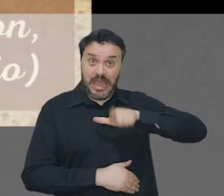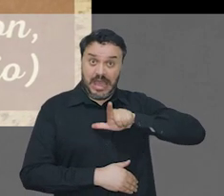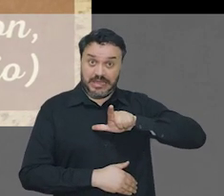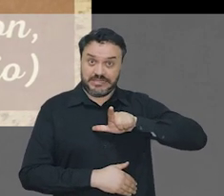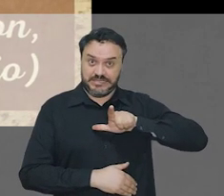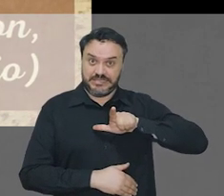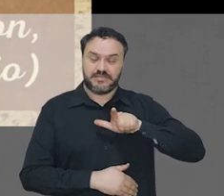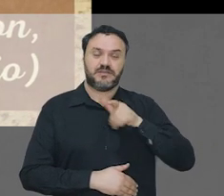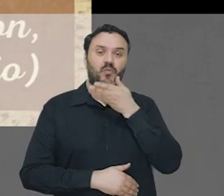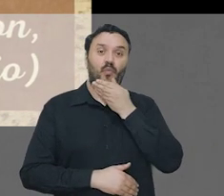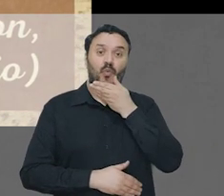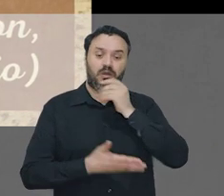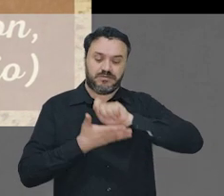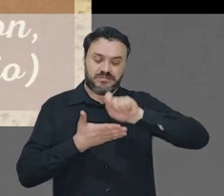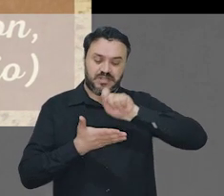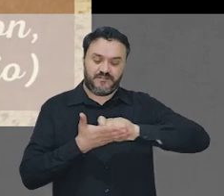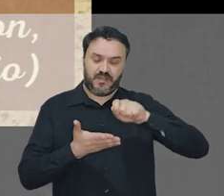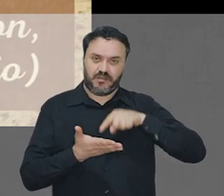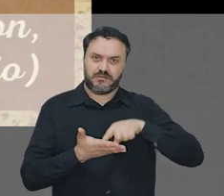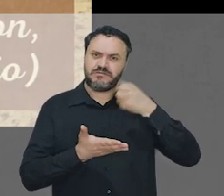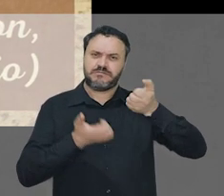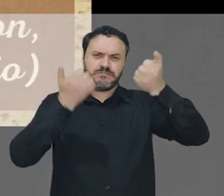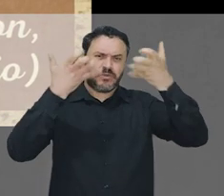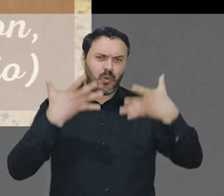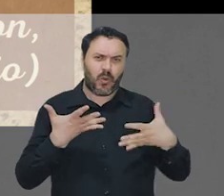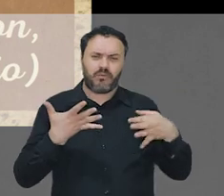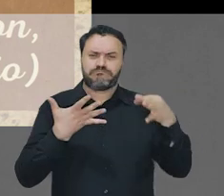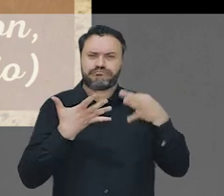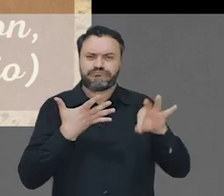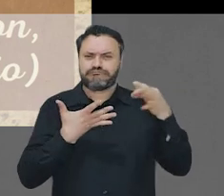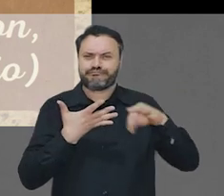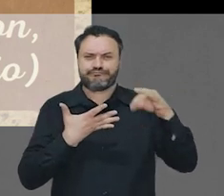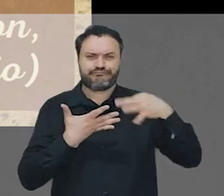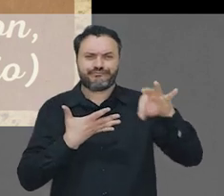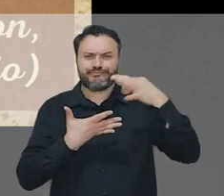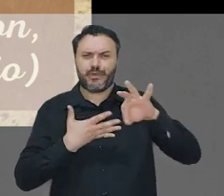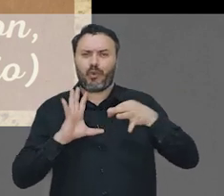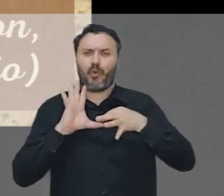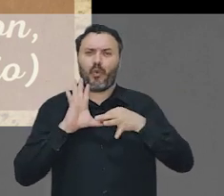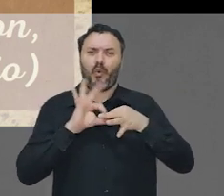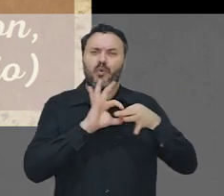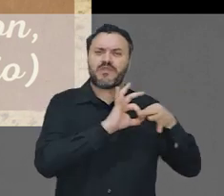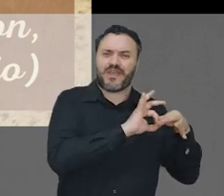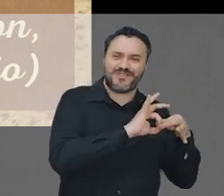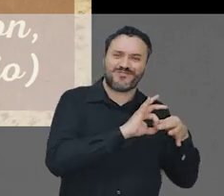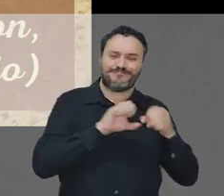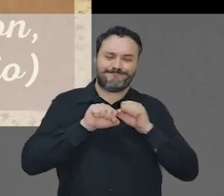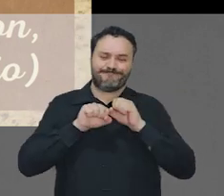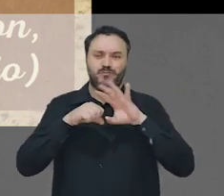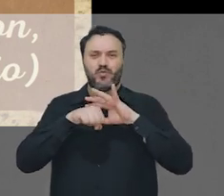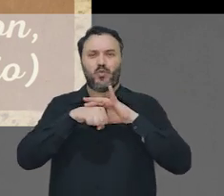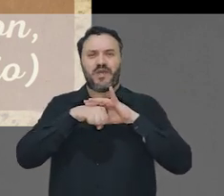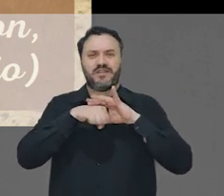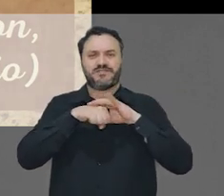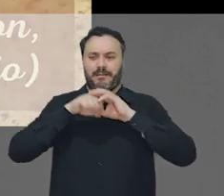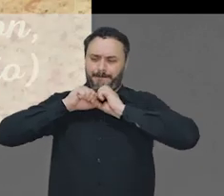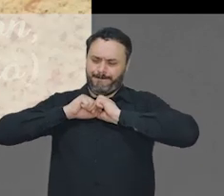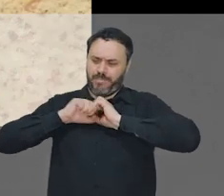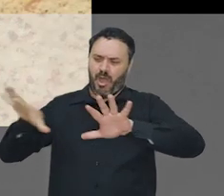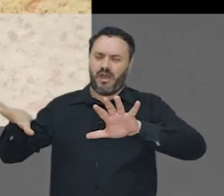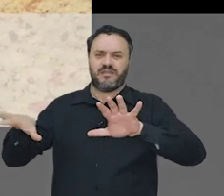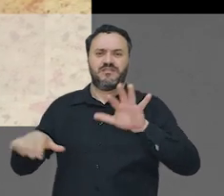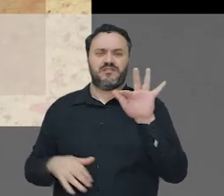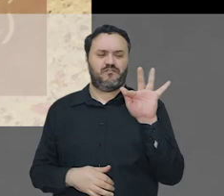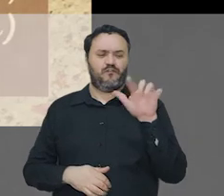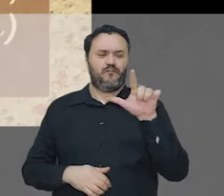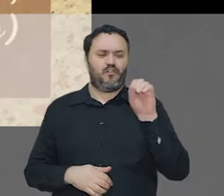com detalhes como estava a situação da peste em Florença, falando dos